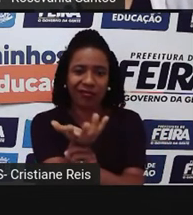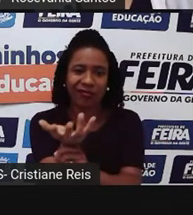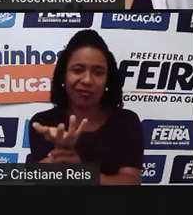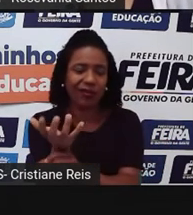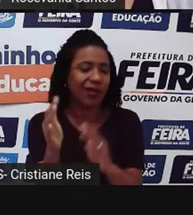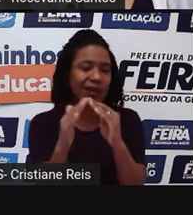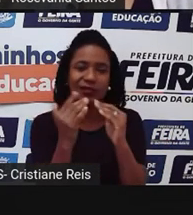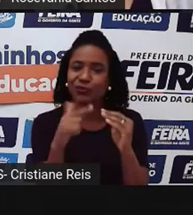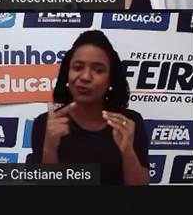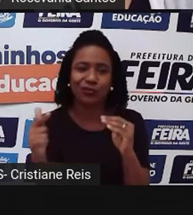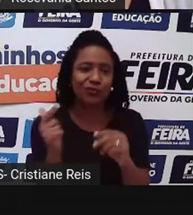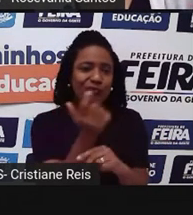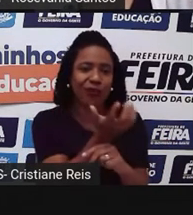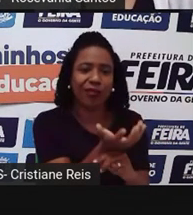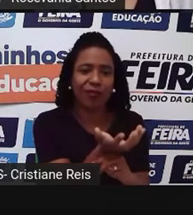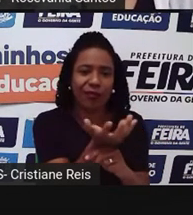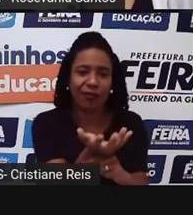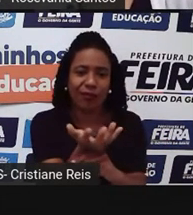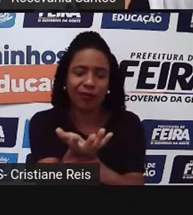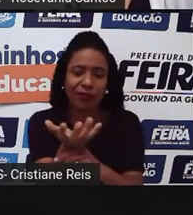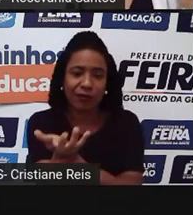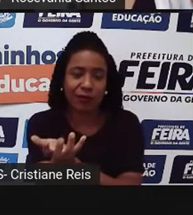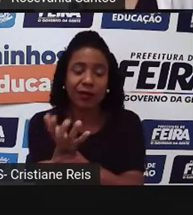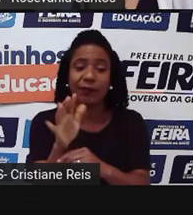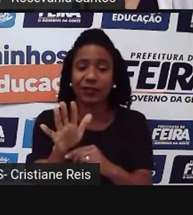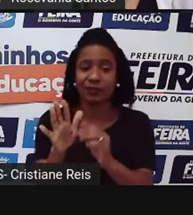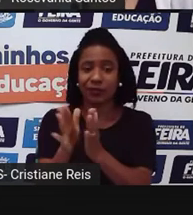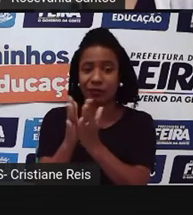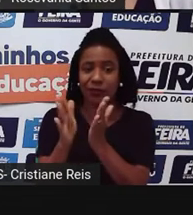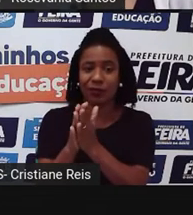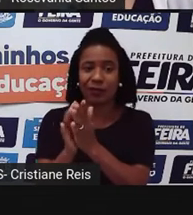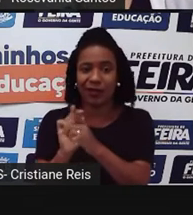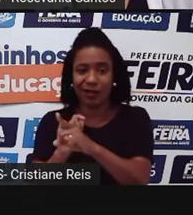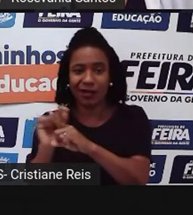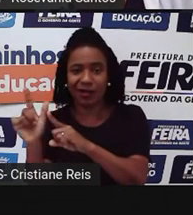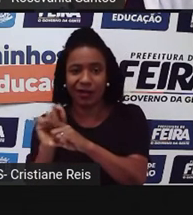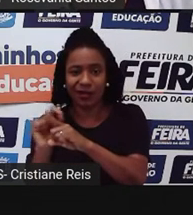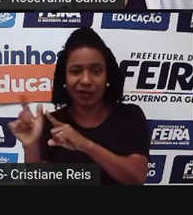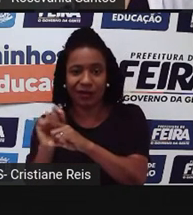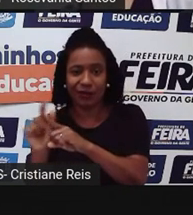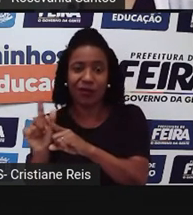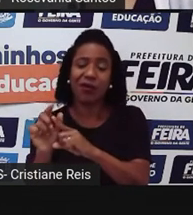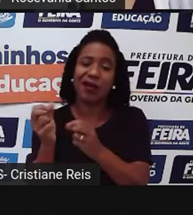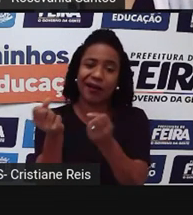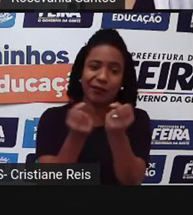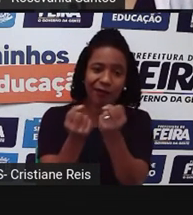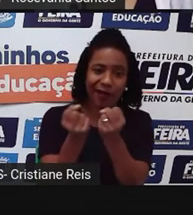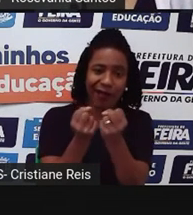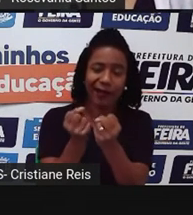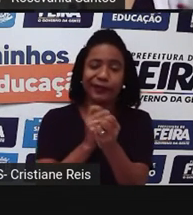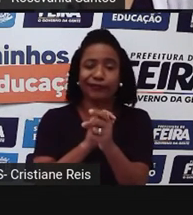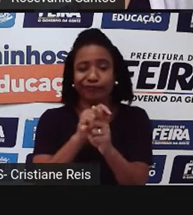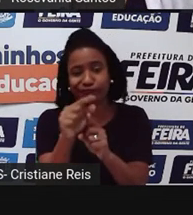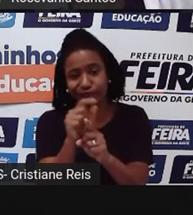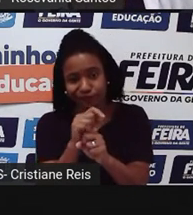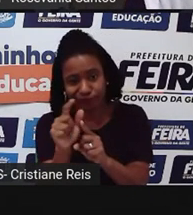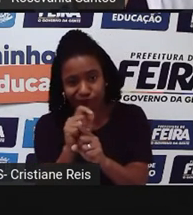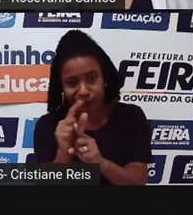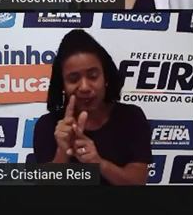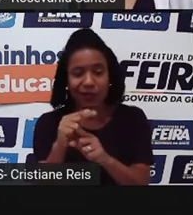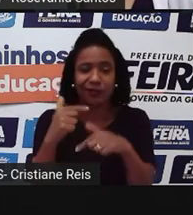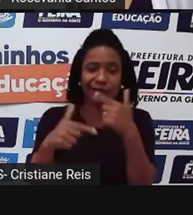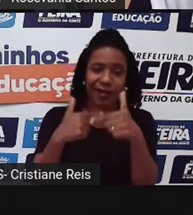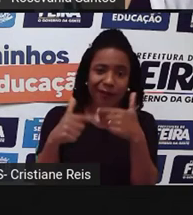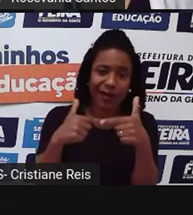aquele pobre que tem a sua casinha alugada ou não, que tem o seu carrinho quitado ou não, que tem o seu emprego ou